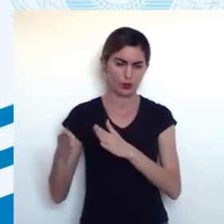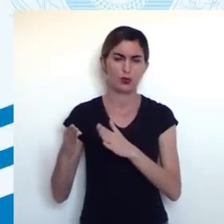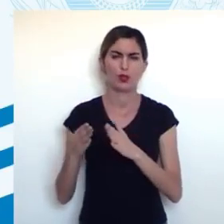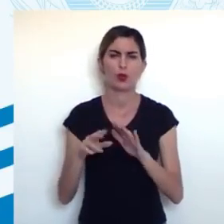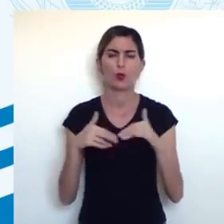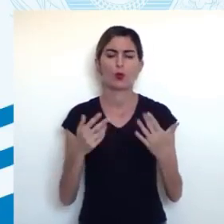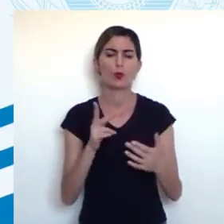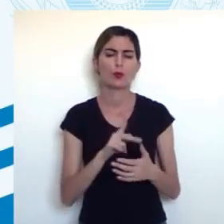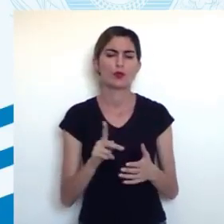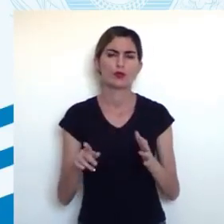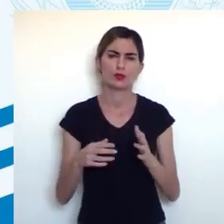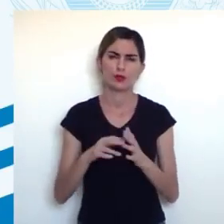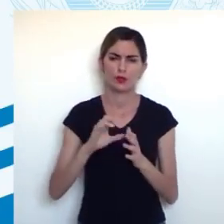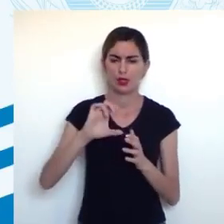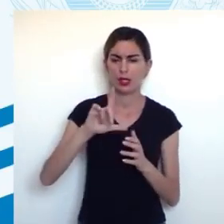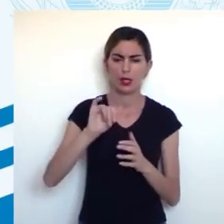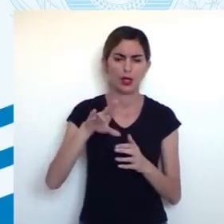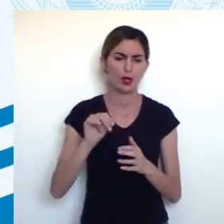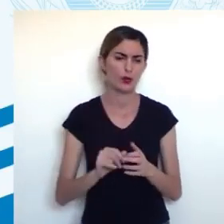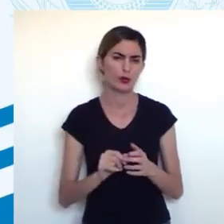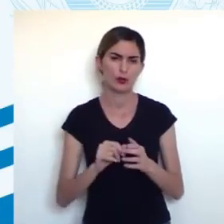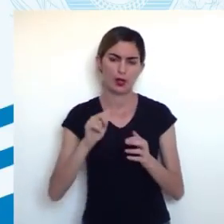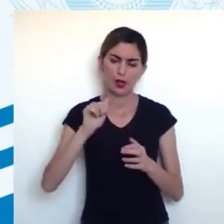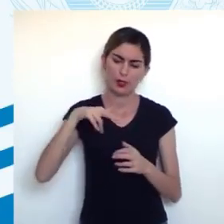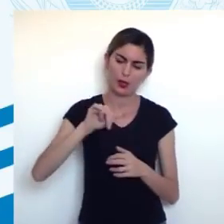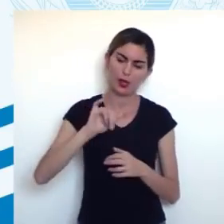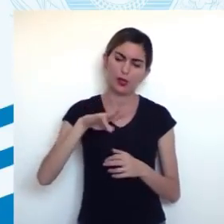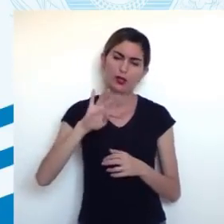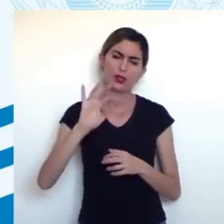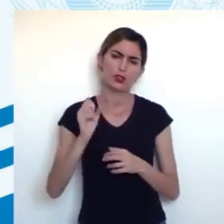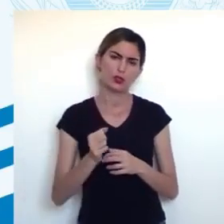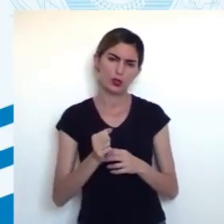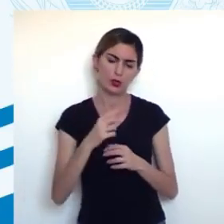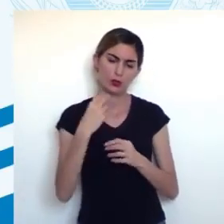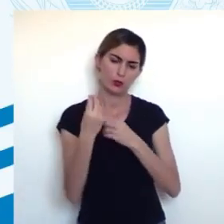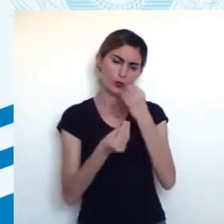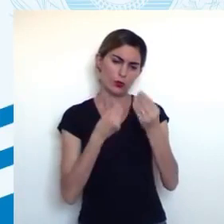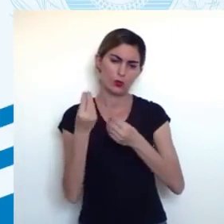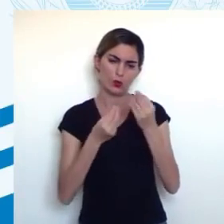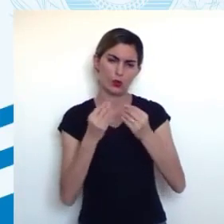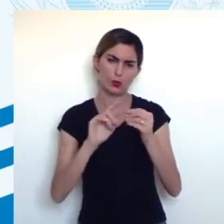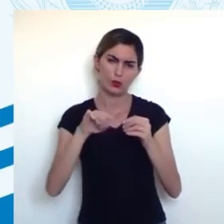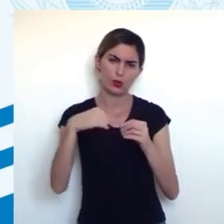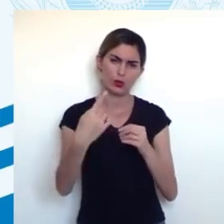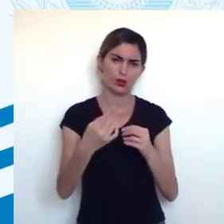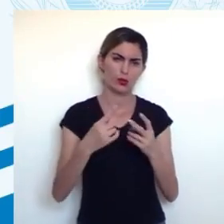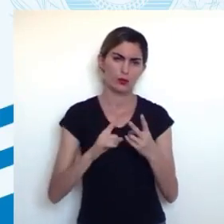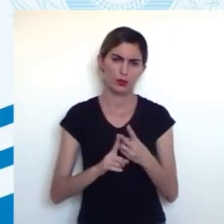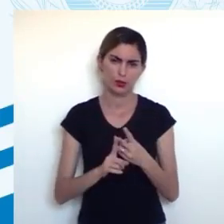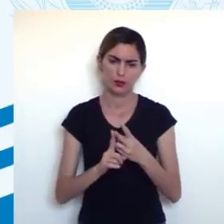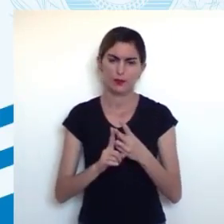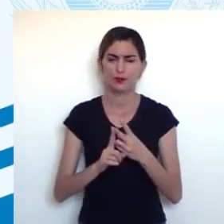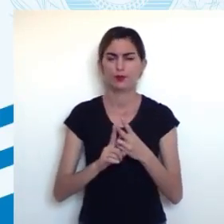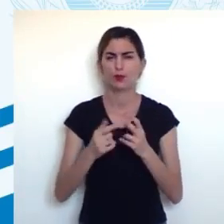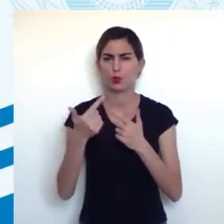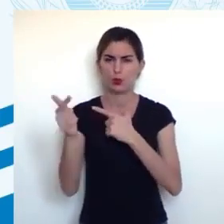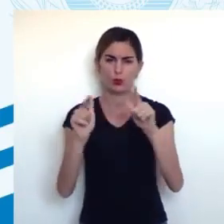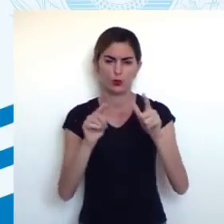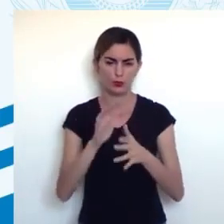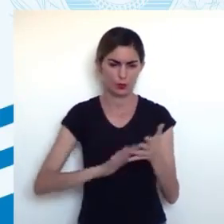Quais são, professor Cláudio Nascimento? Anarquista, bem como os de organização